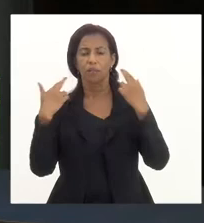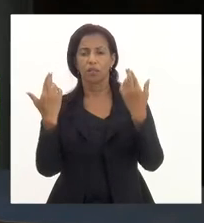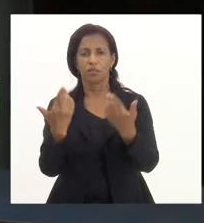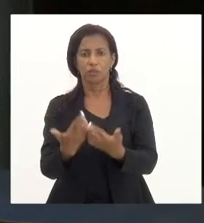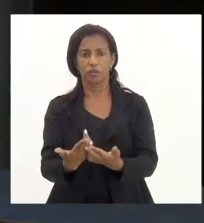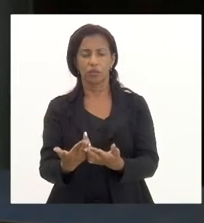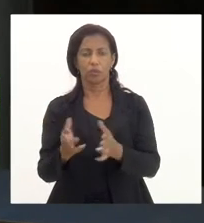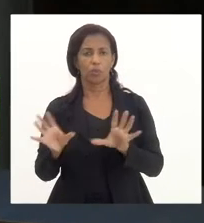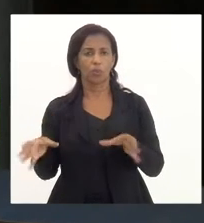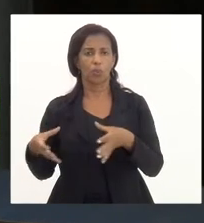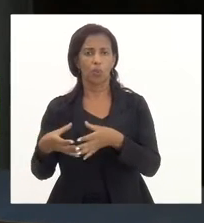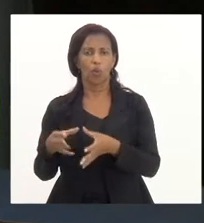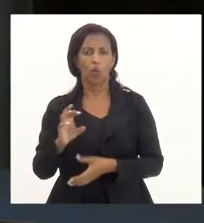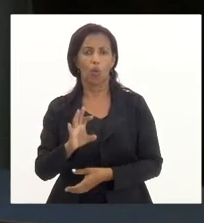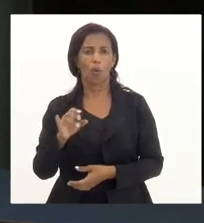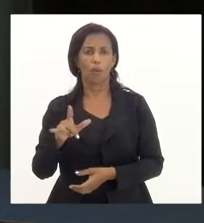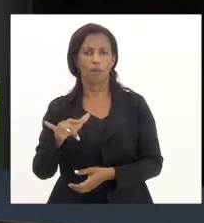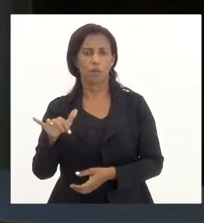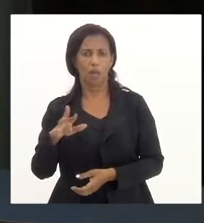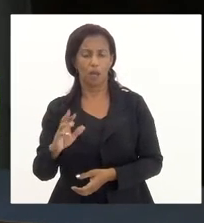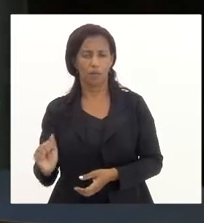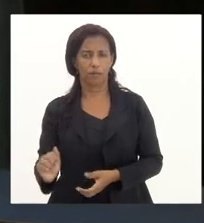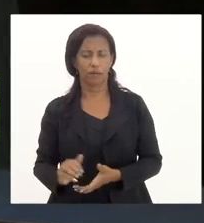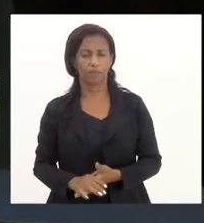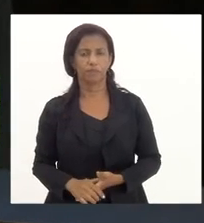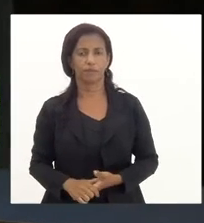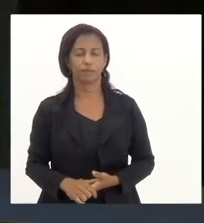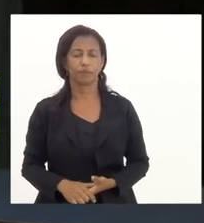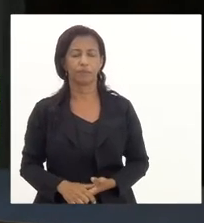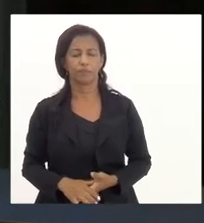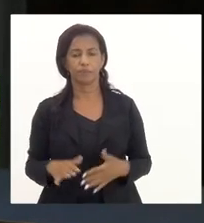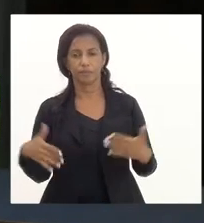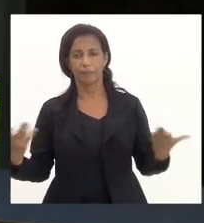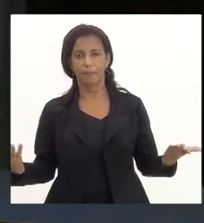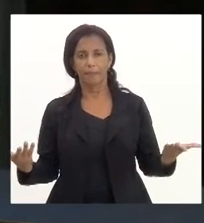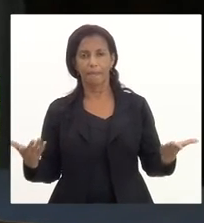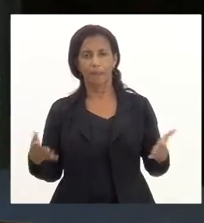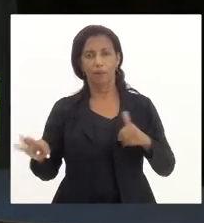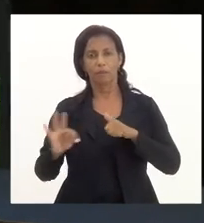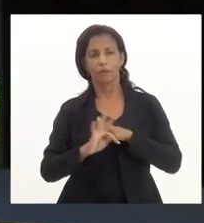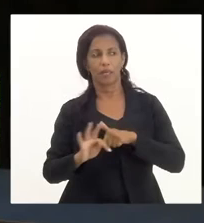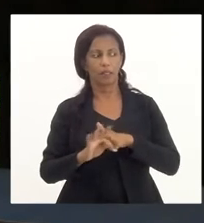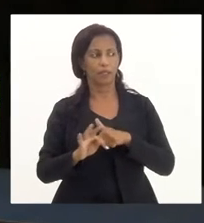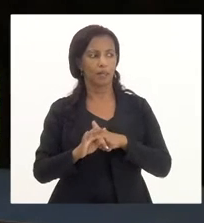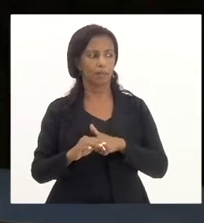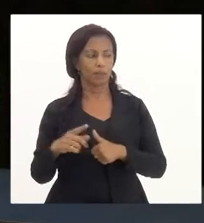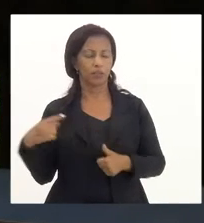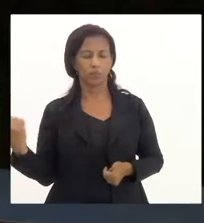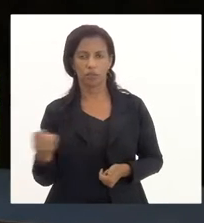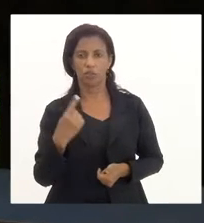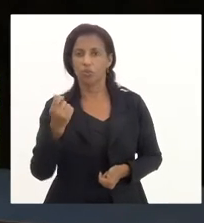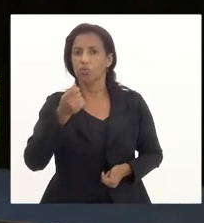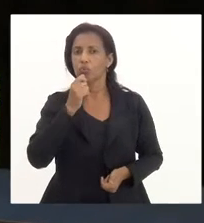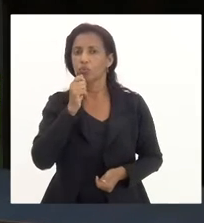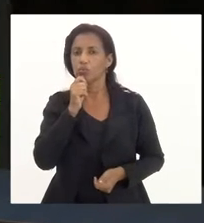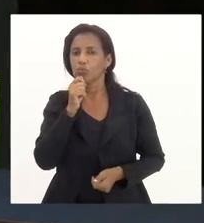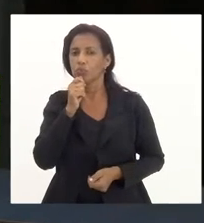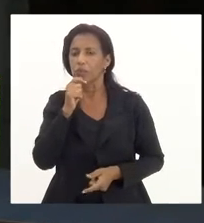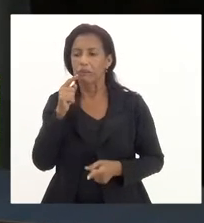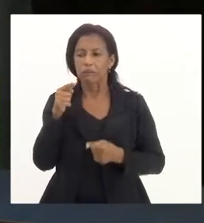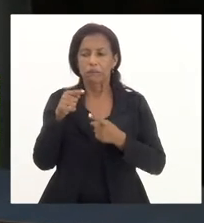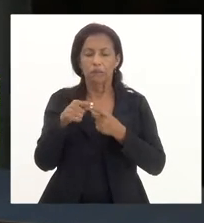do comissário do Conselho consultivo da Como está a fim então é Tecnicamente a gente não tem nenhuma